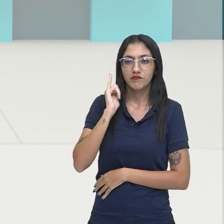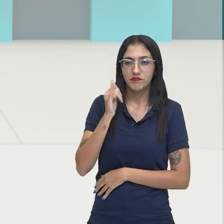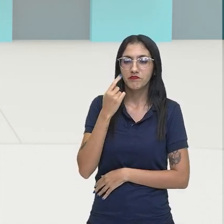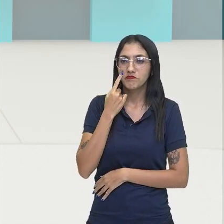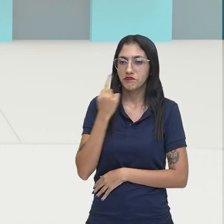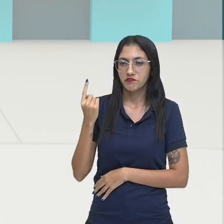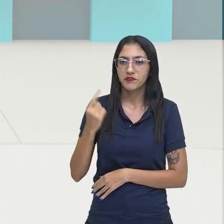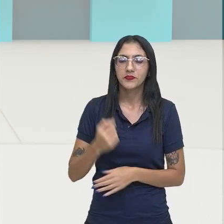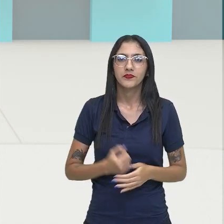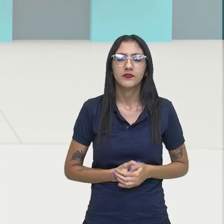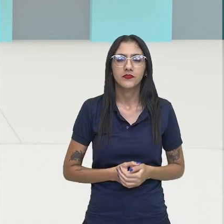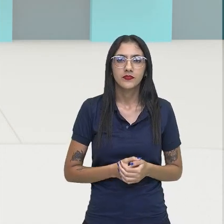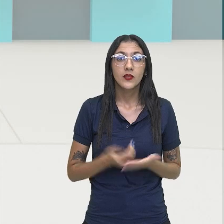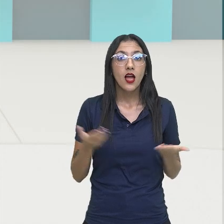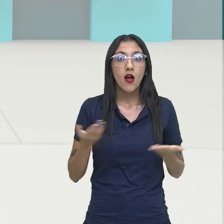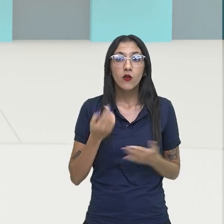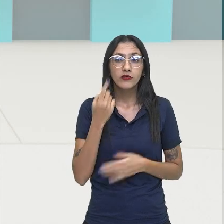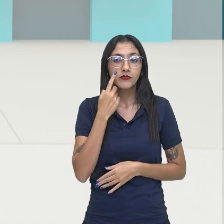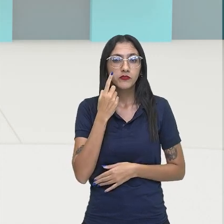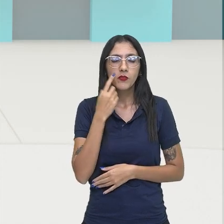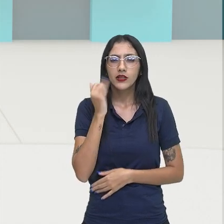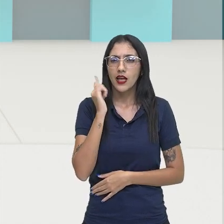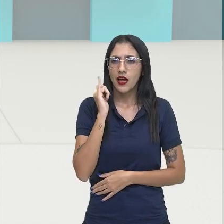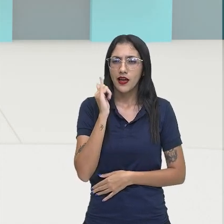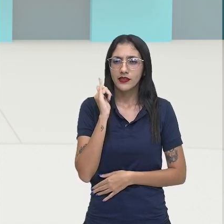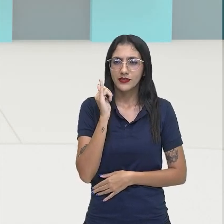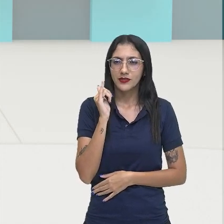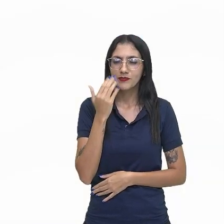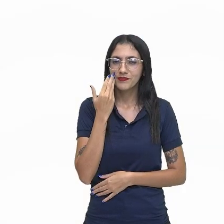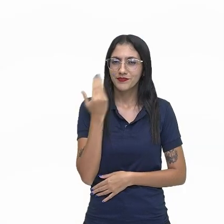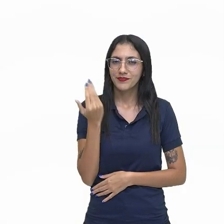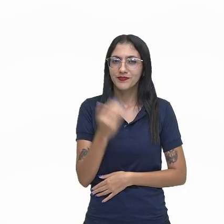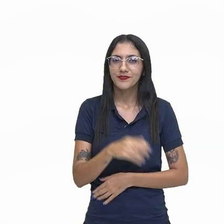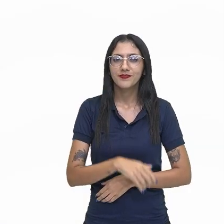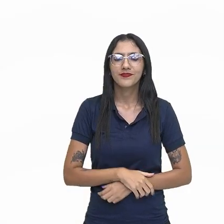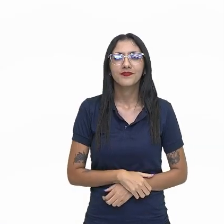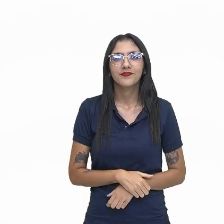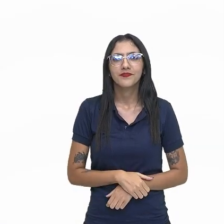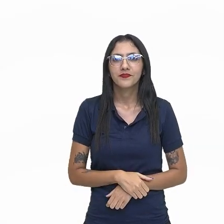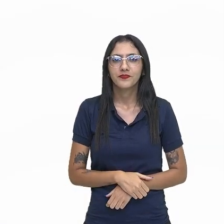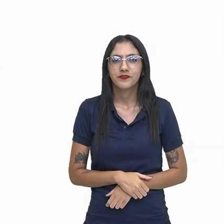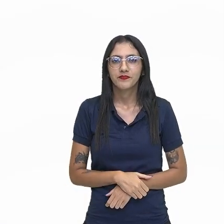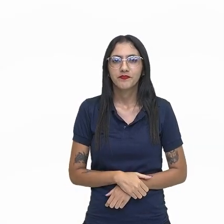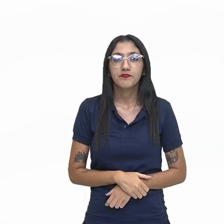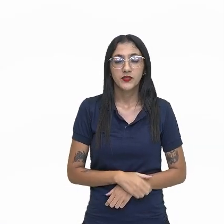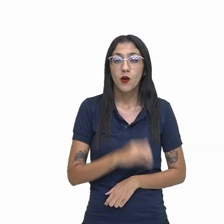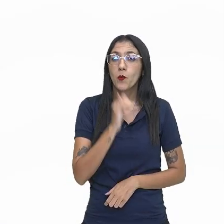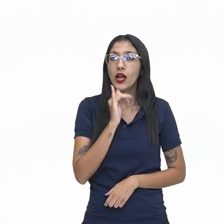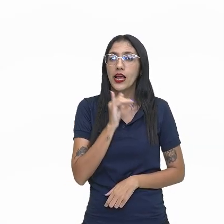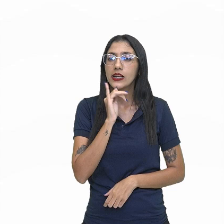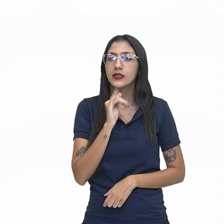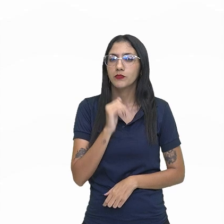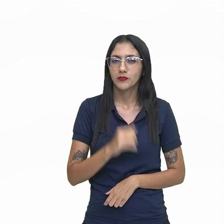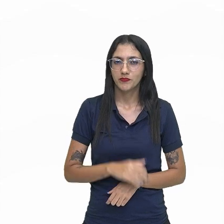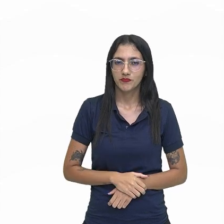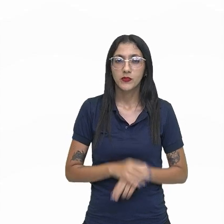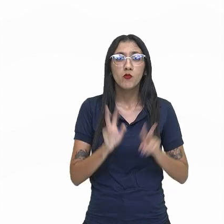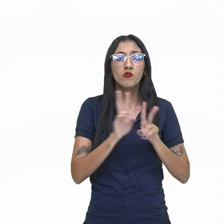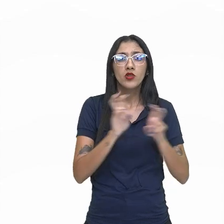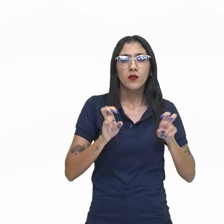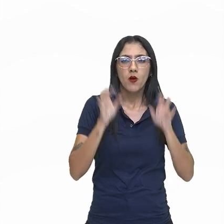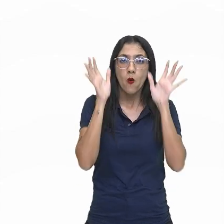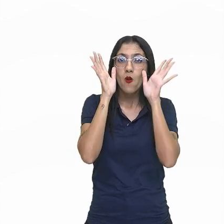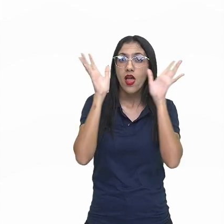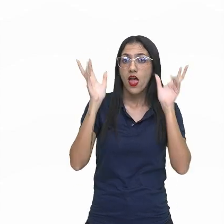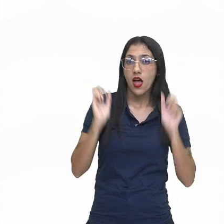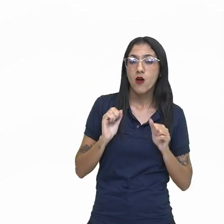ok? Agora a gente vai ver um exemplo de narração. Acompanhe aí comigo. Exemplo de narração. O título, o leão